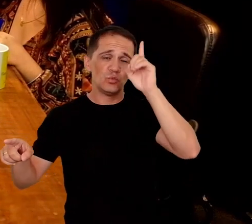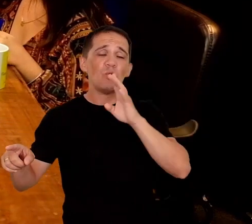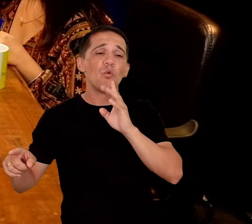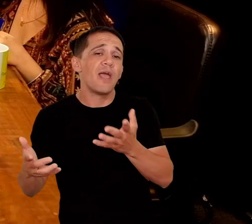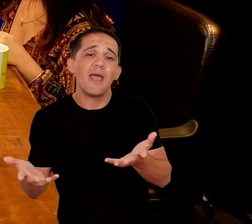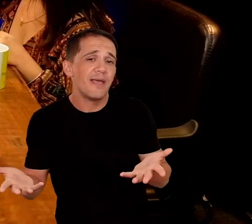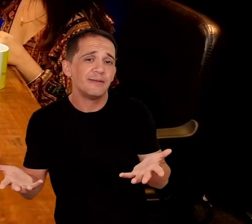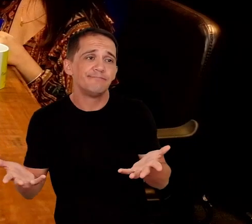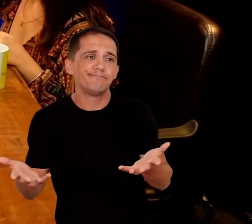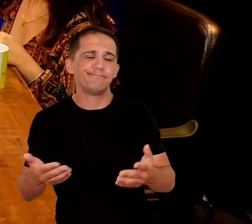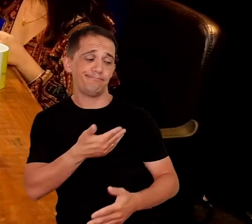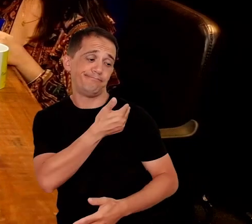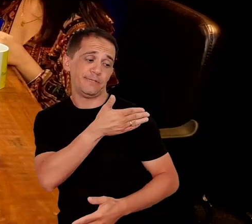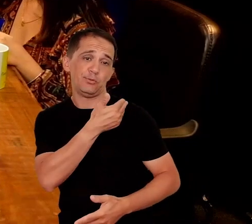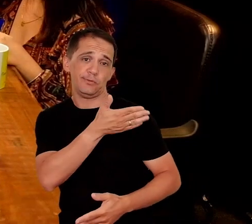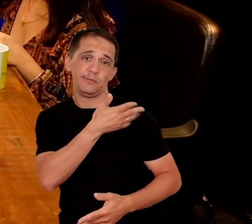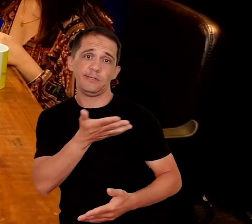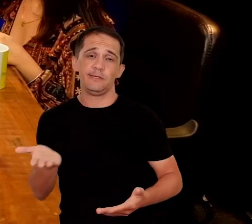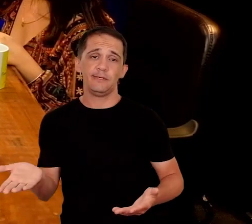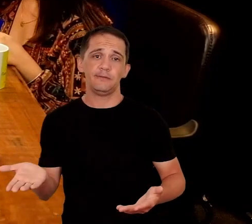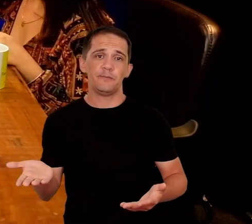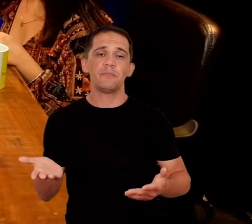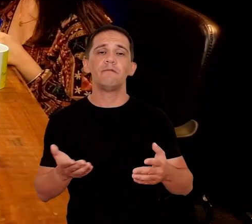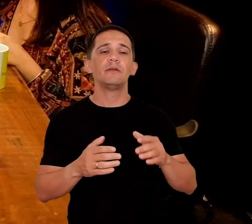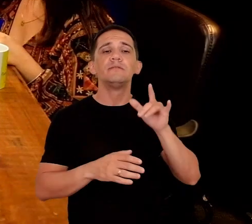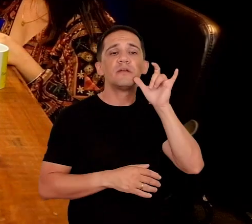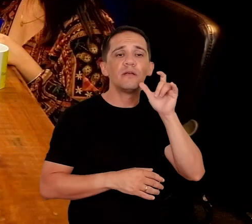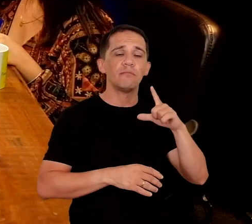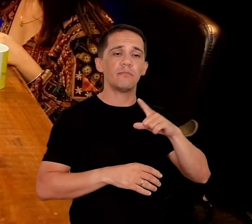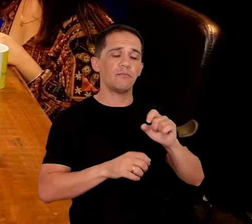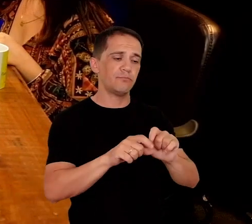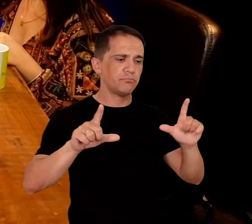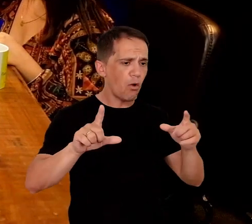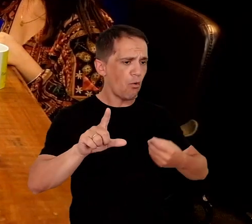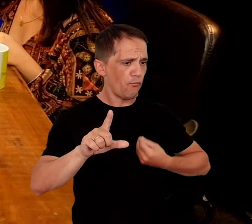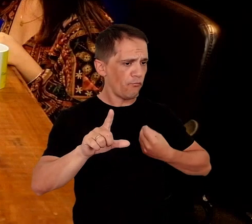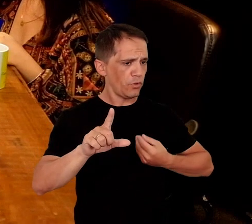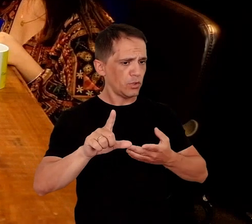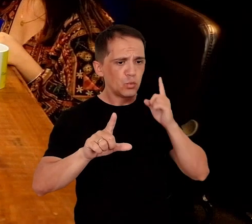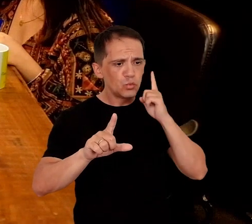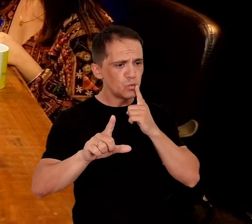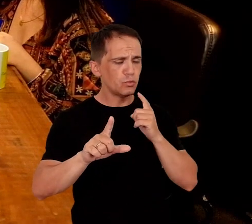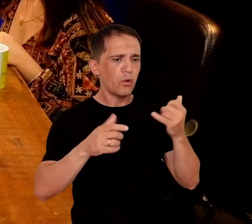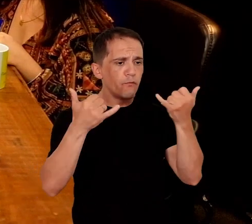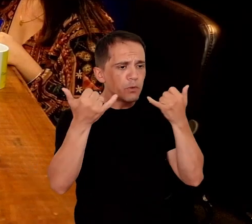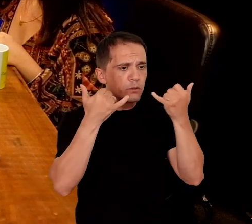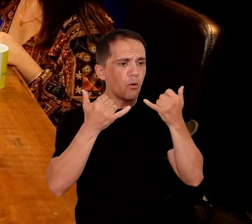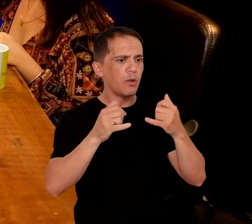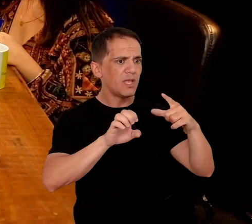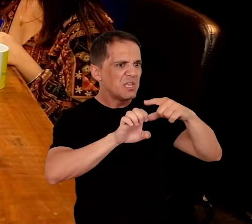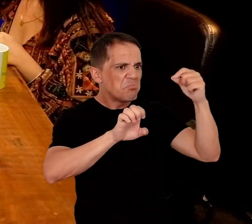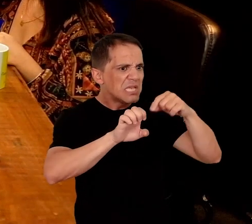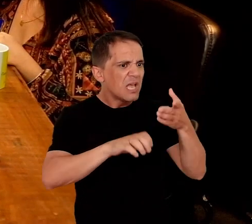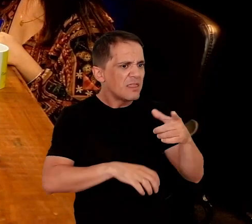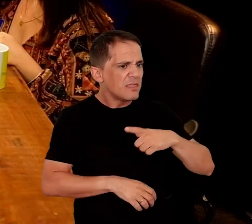ninguém, mas é que isso não é colocado. É e um hoje preconceito, né? Isso, e hoje já é colocado, Uhum. né? O Instagram, tu entra, tu já vê um surdo aqui, um surdo ali,